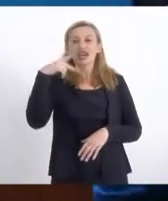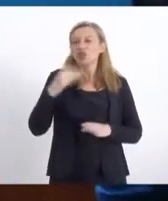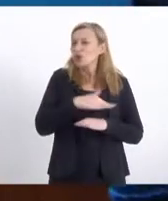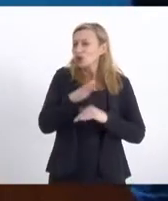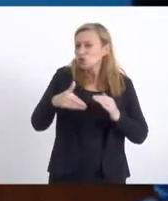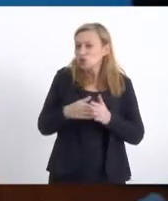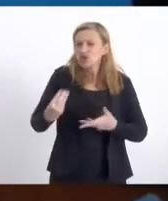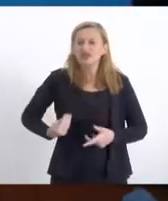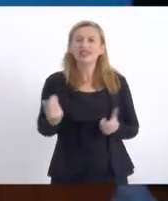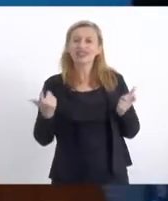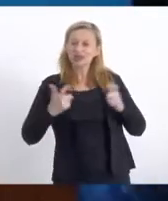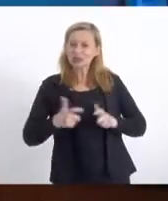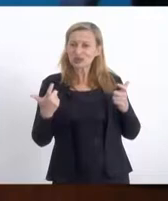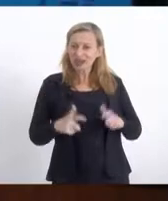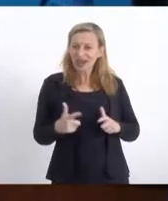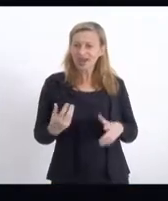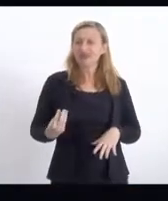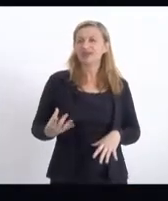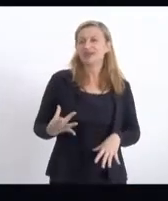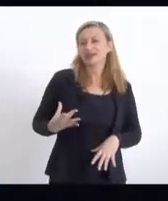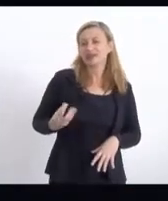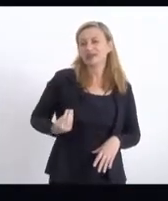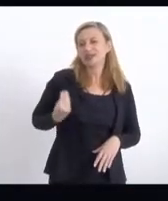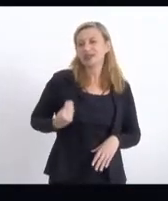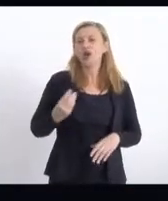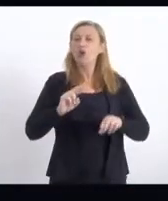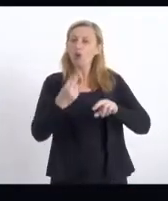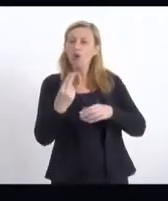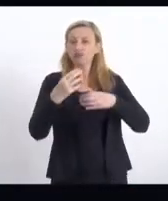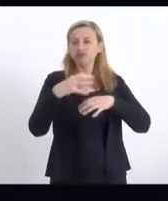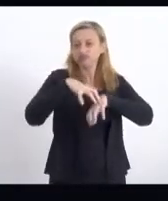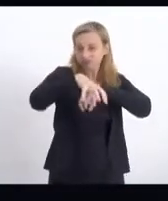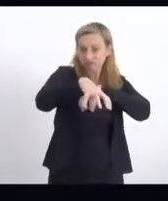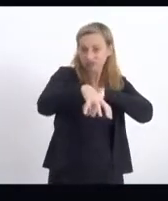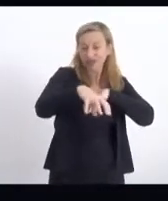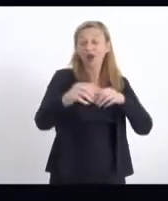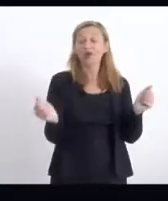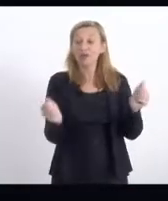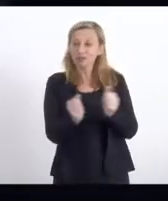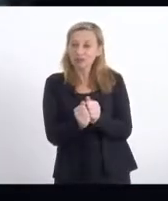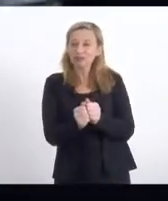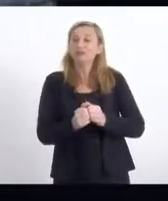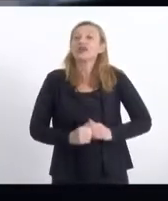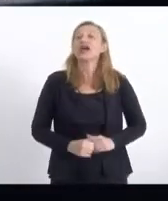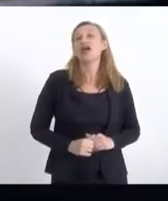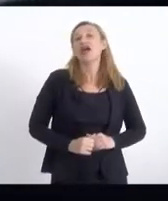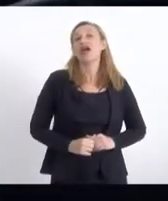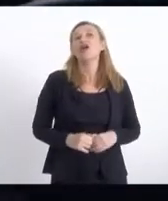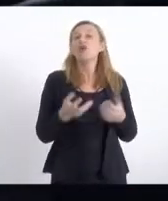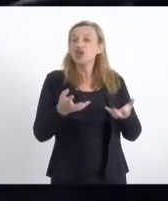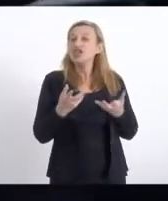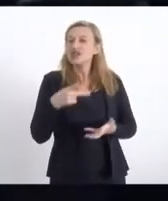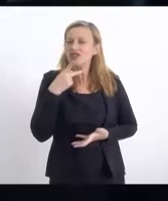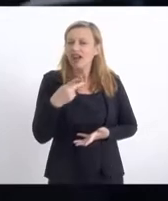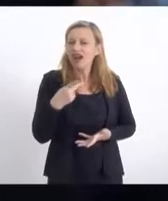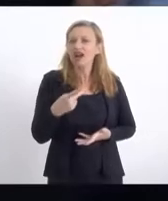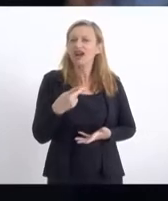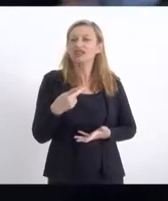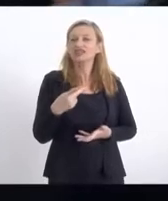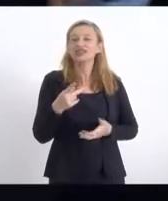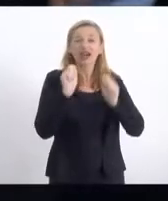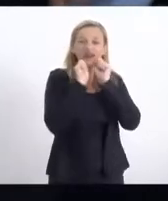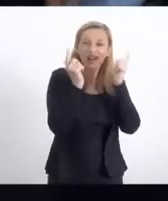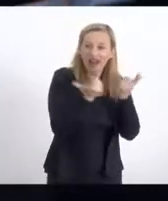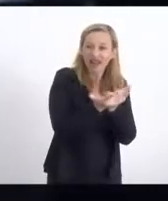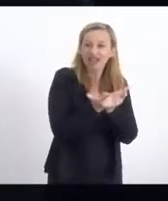aqui presencialmente ou virtualmente nos acompanhando também, participando. Queria dizer que na